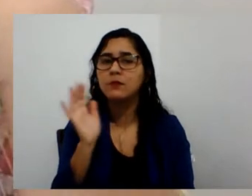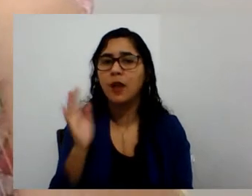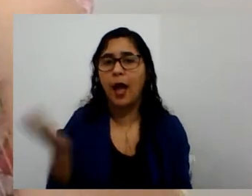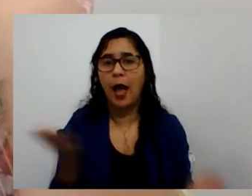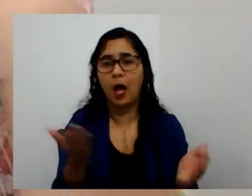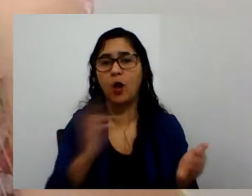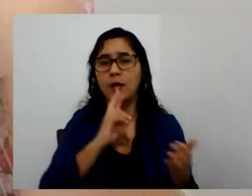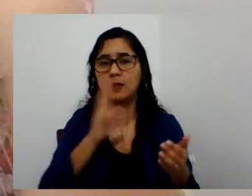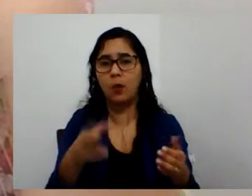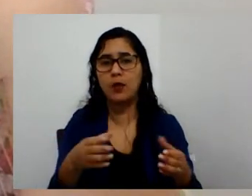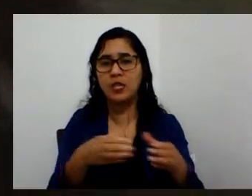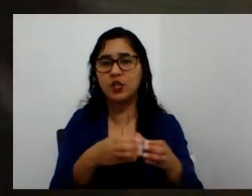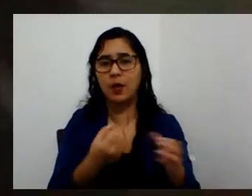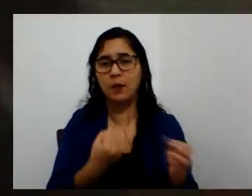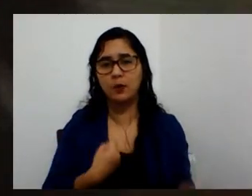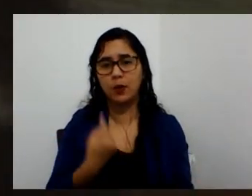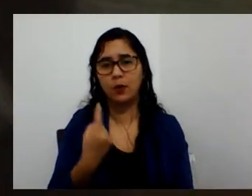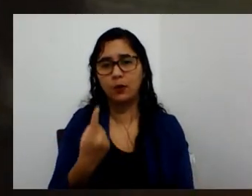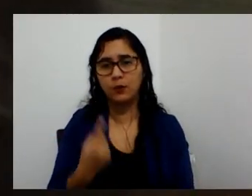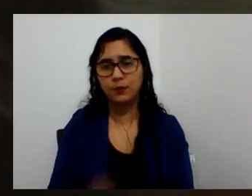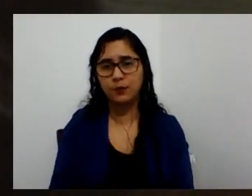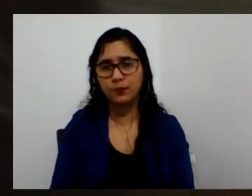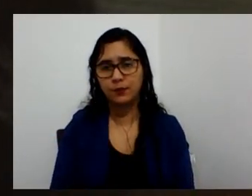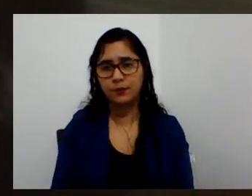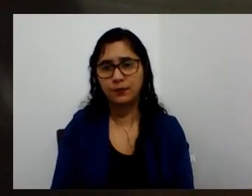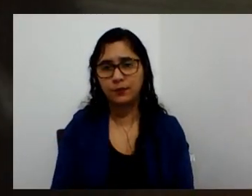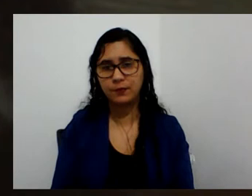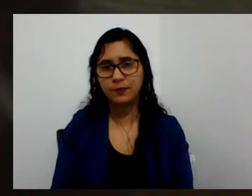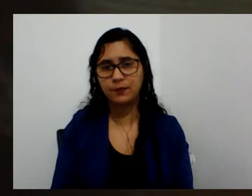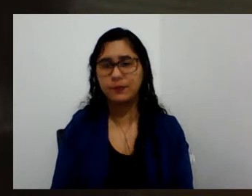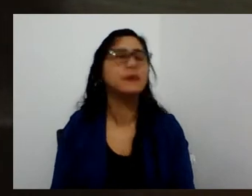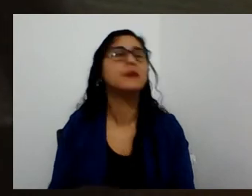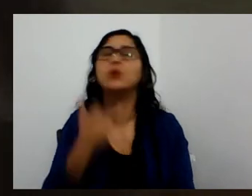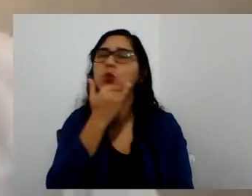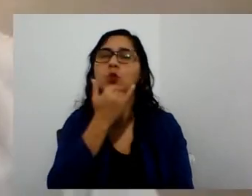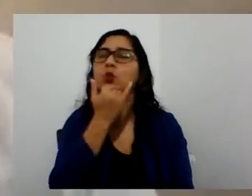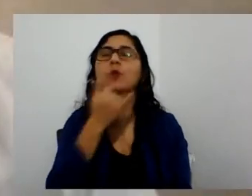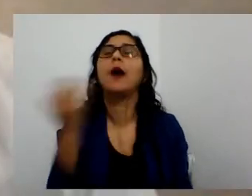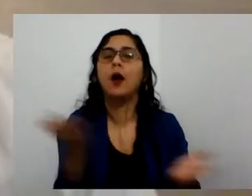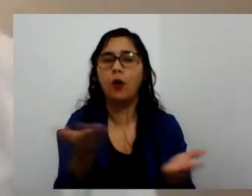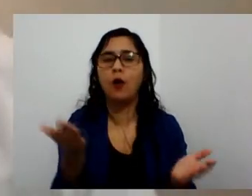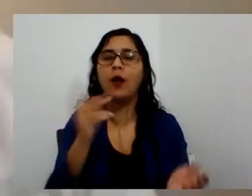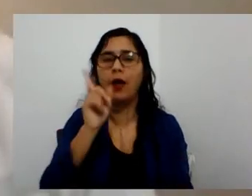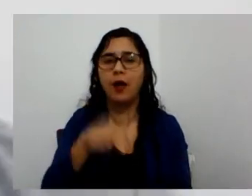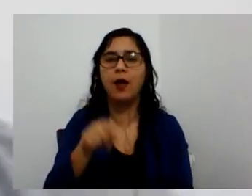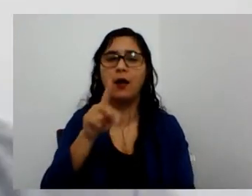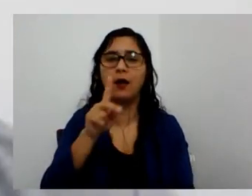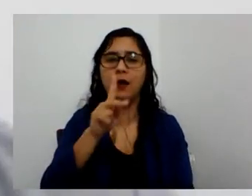agora. Eu passo para o professor Fernando. Fernanda.